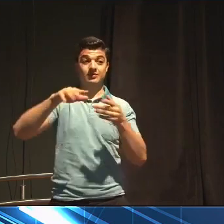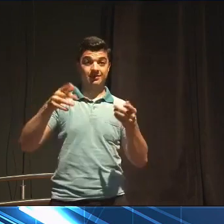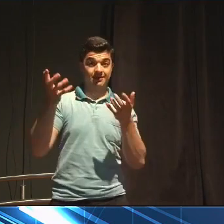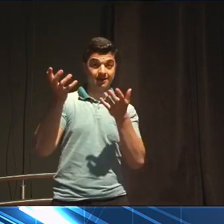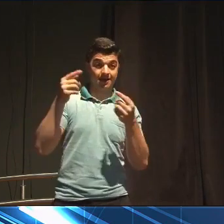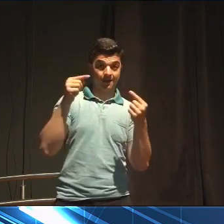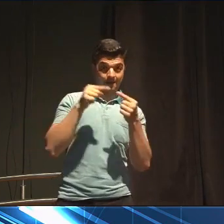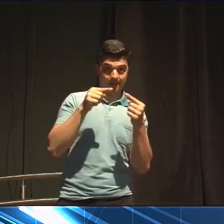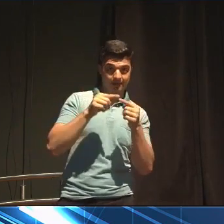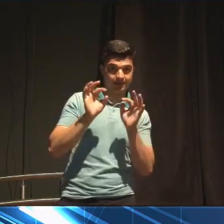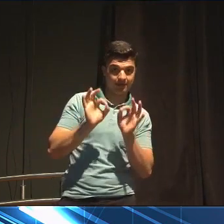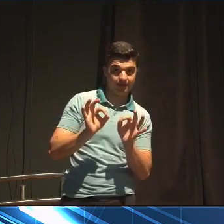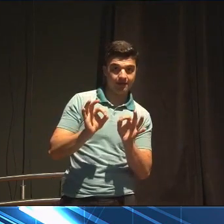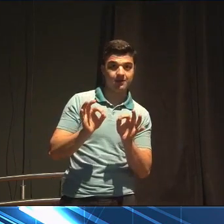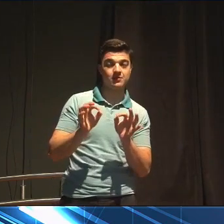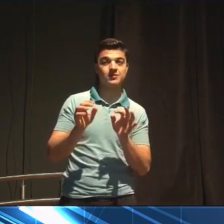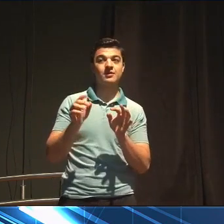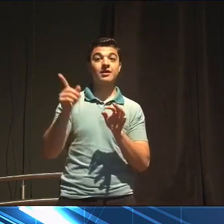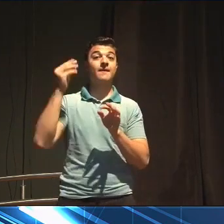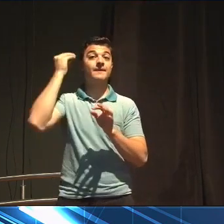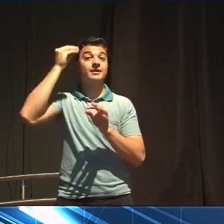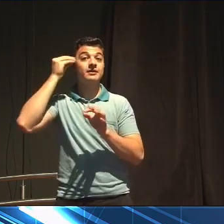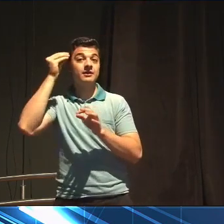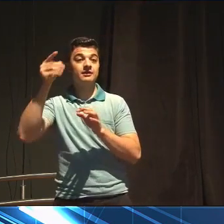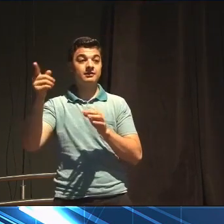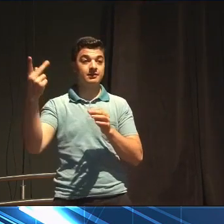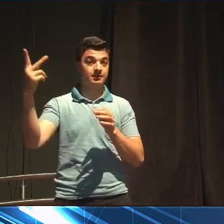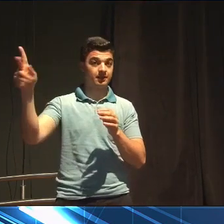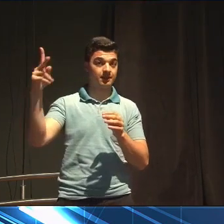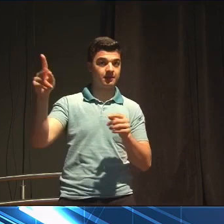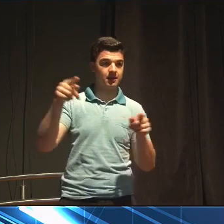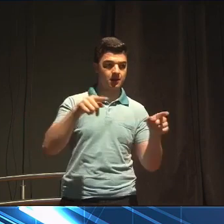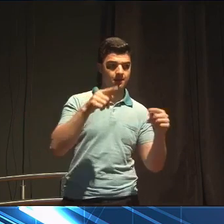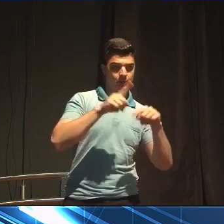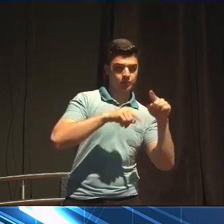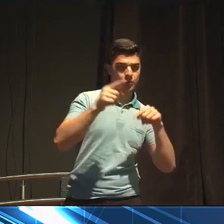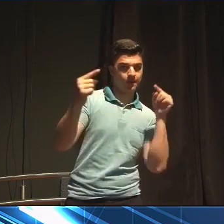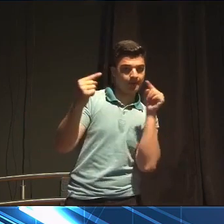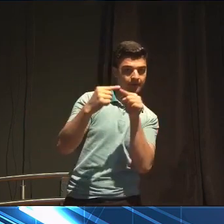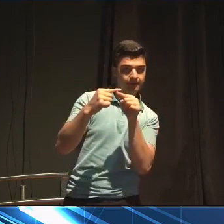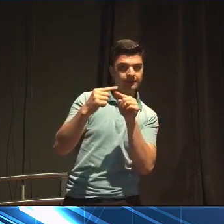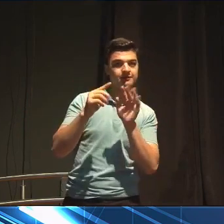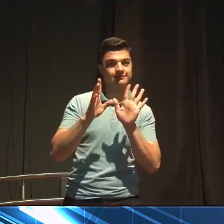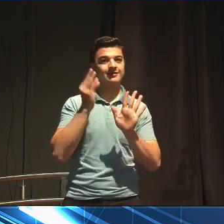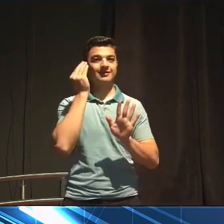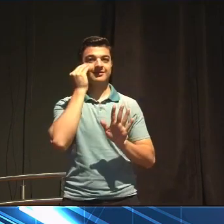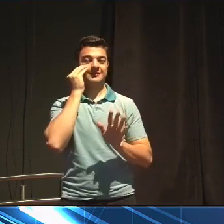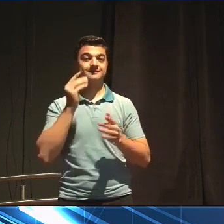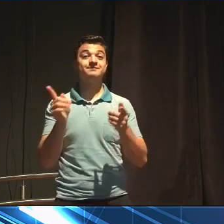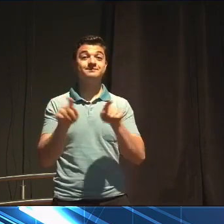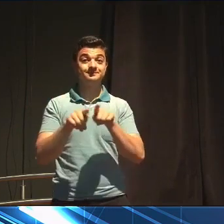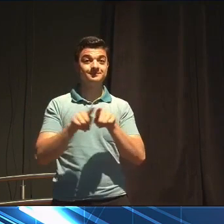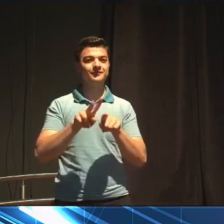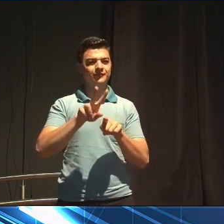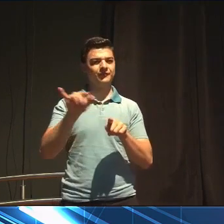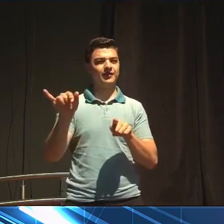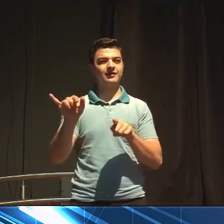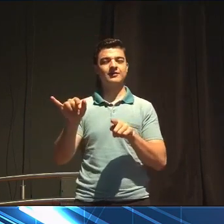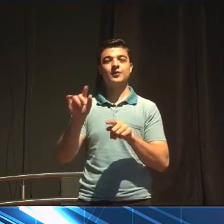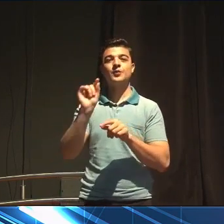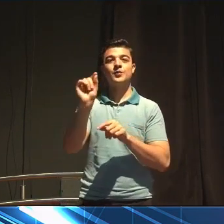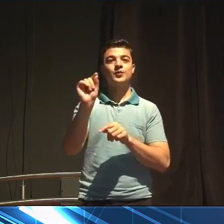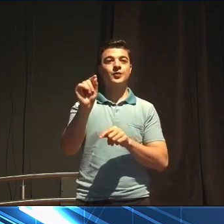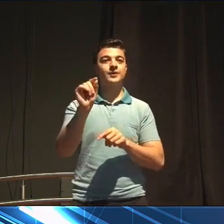deles. Segundo, tudo que se move vai ser autônomo. E essa é uma tendência cada vez maior. Recentemente, um amigo